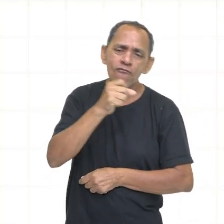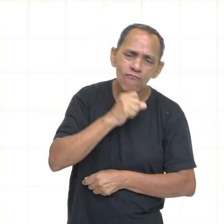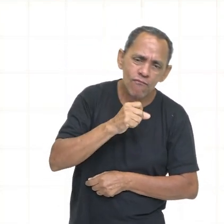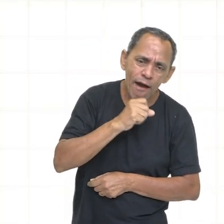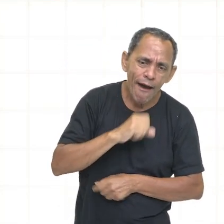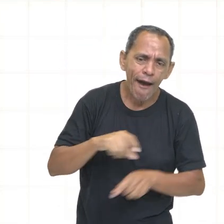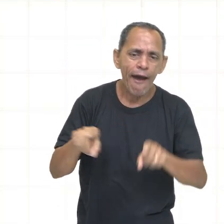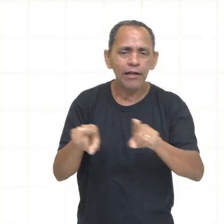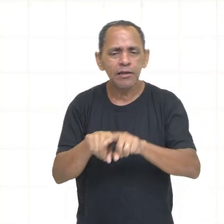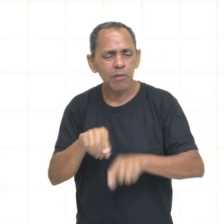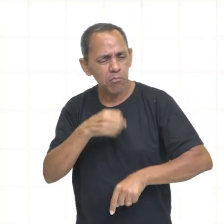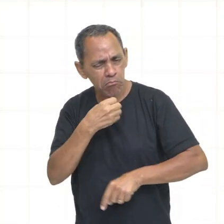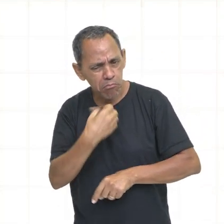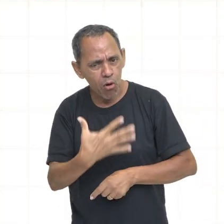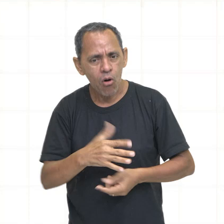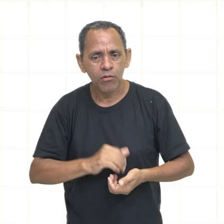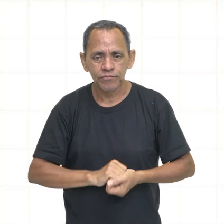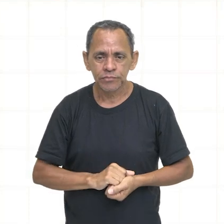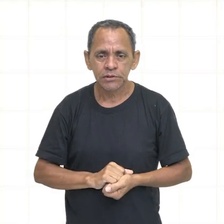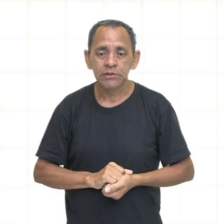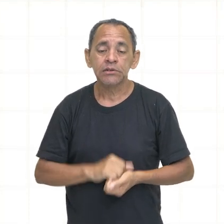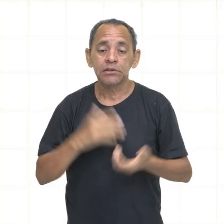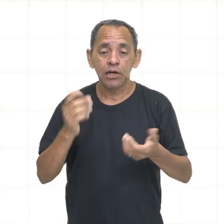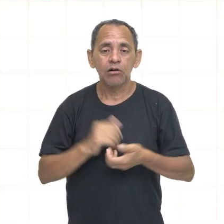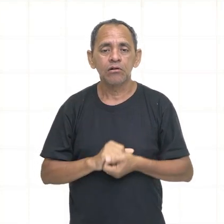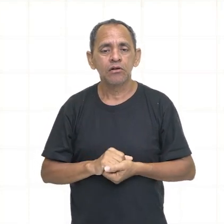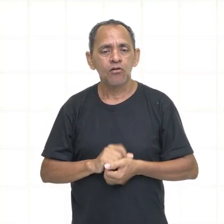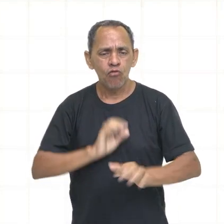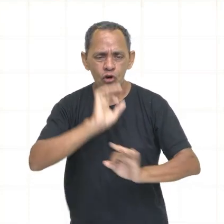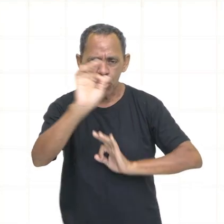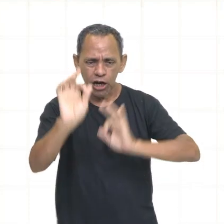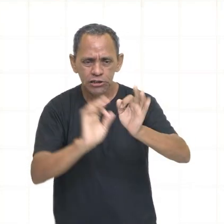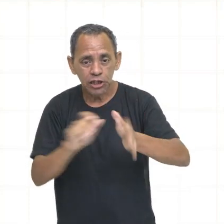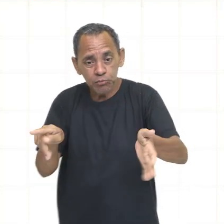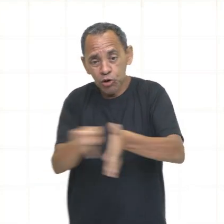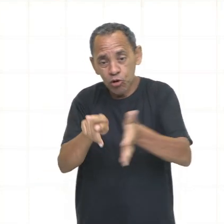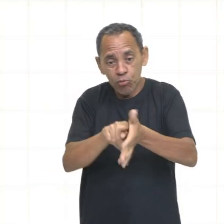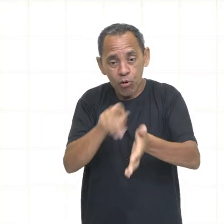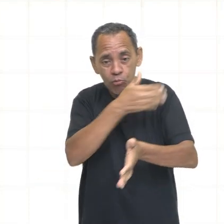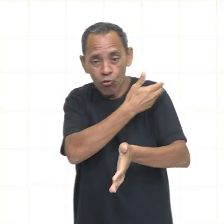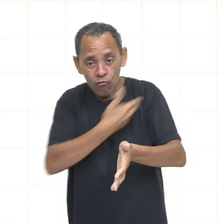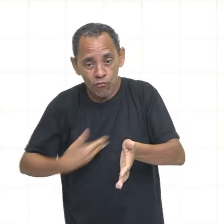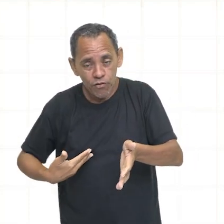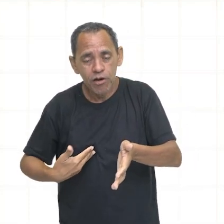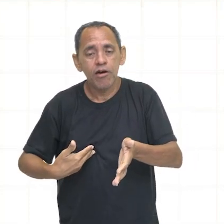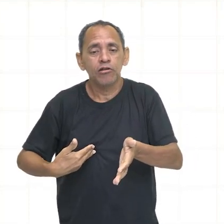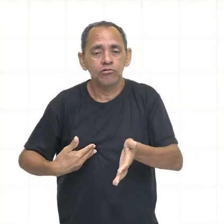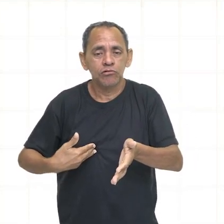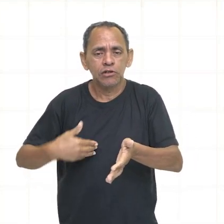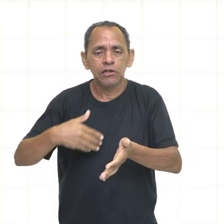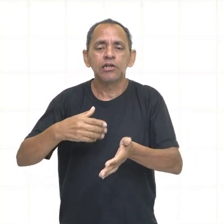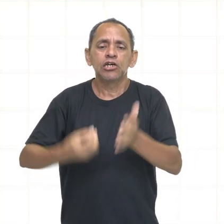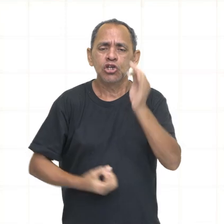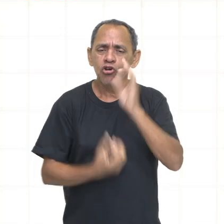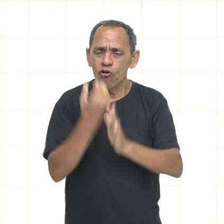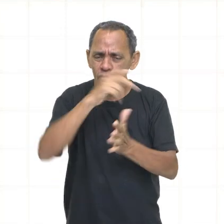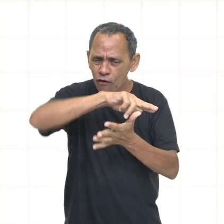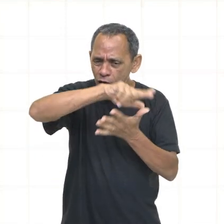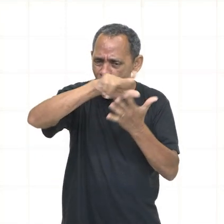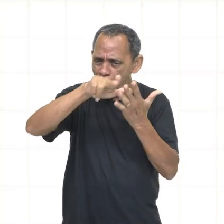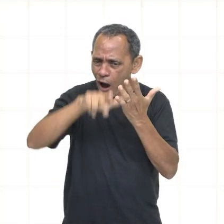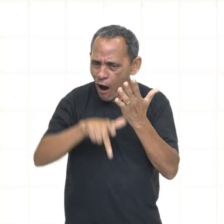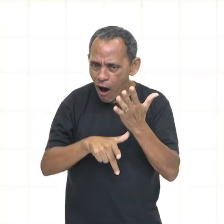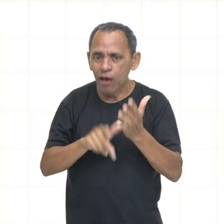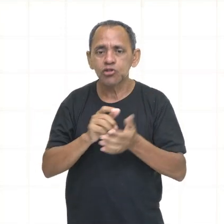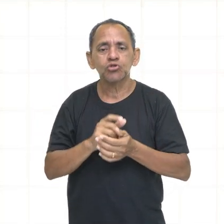Todo esse mito do Getúlio Vargas, ele foi inclusive patrocinado pelo próprio governo, que entre outras coisas criou um programa